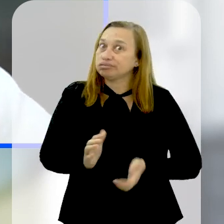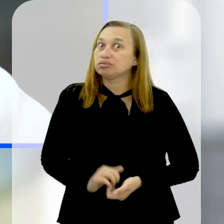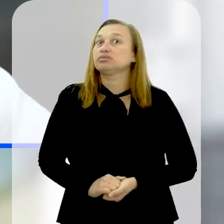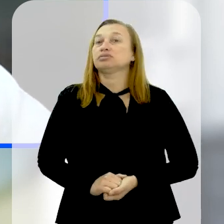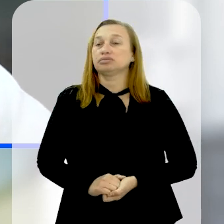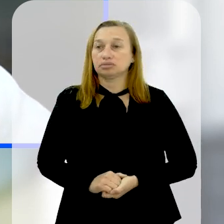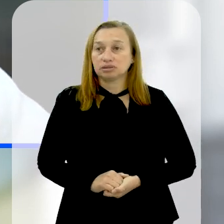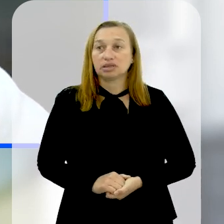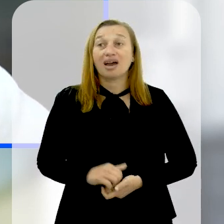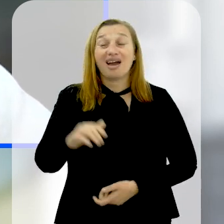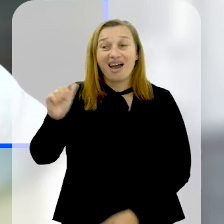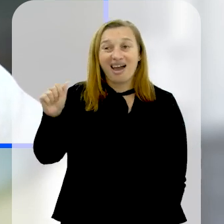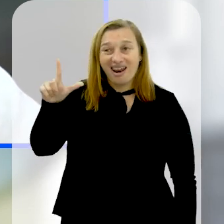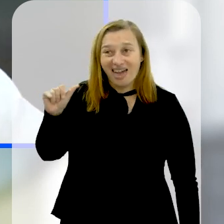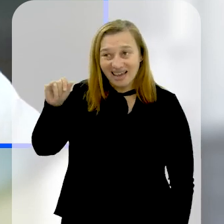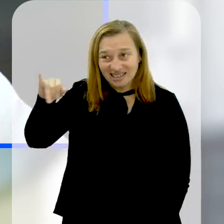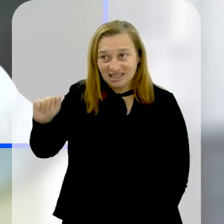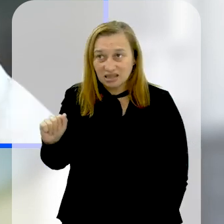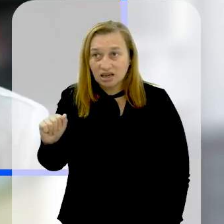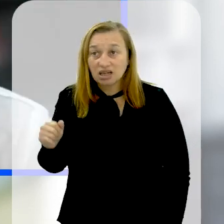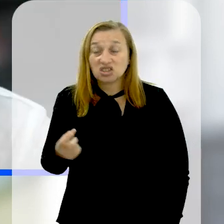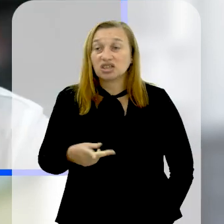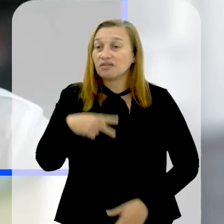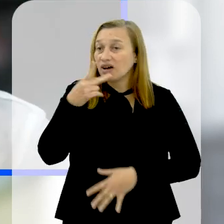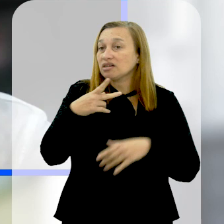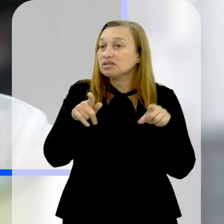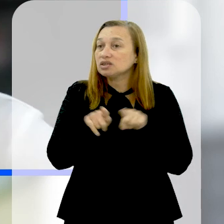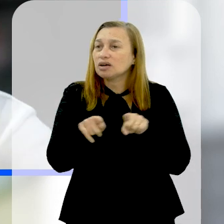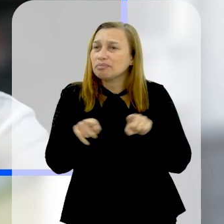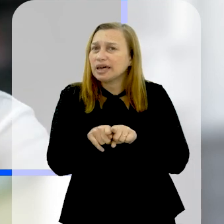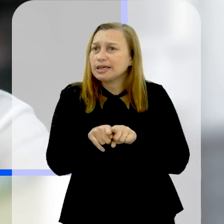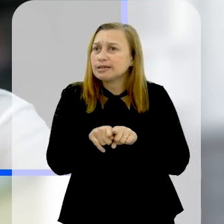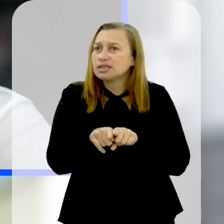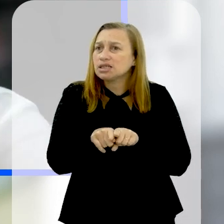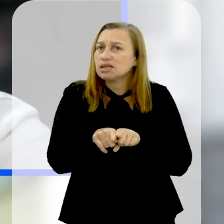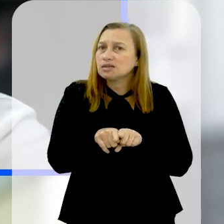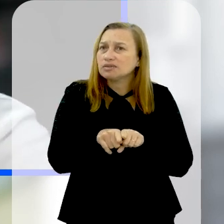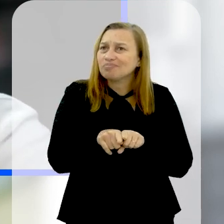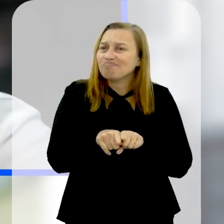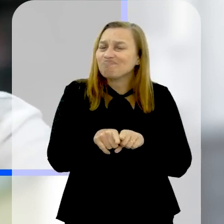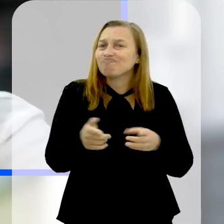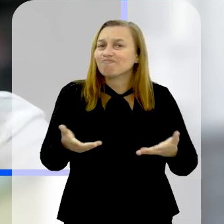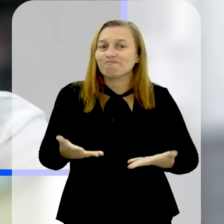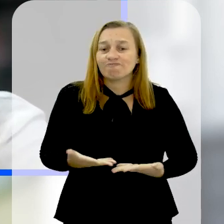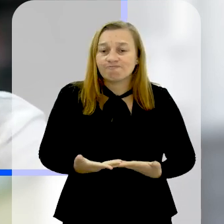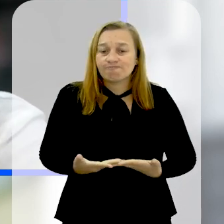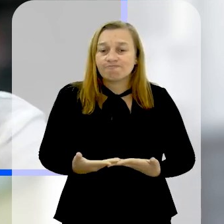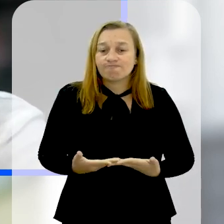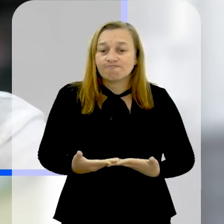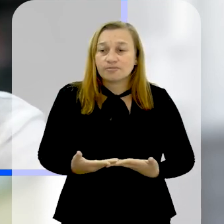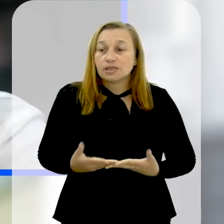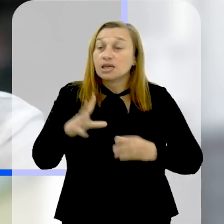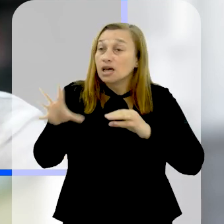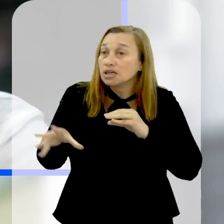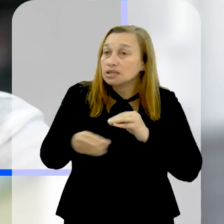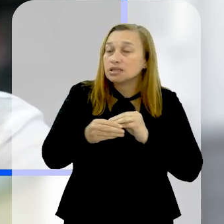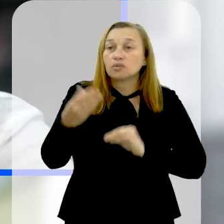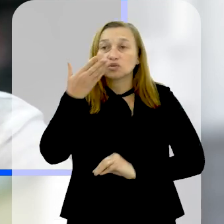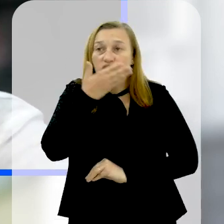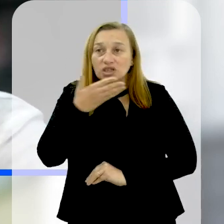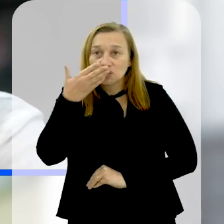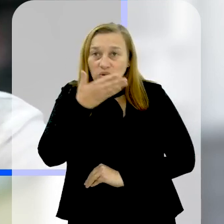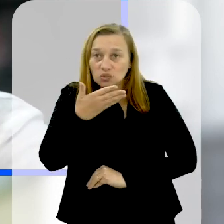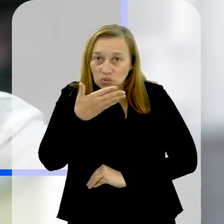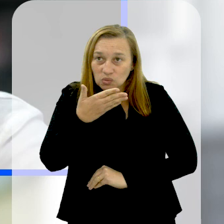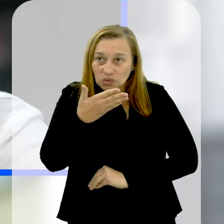complicado nesse ponto. E, Alexia, a gente estava falando também sobre essa